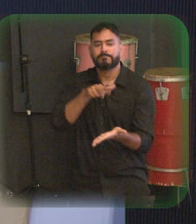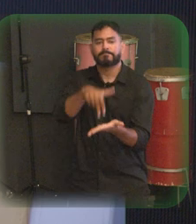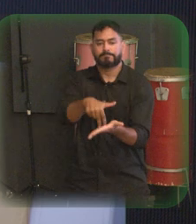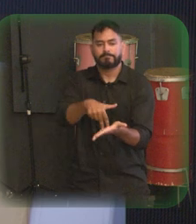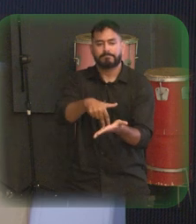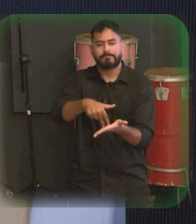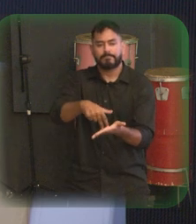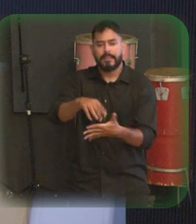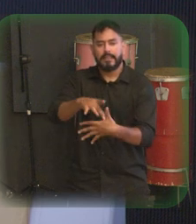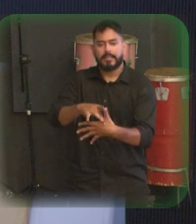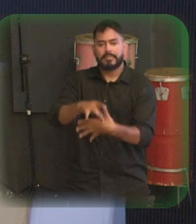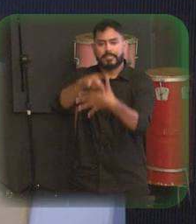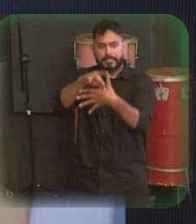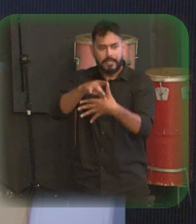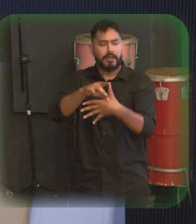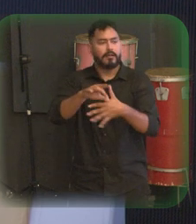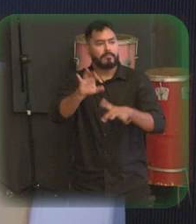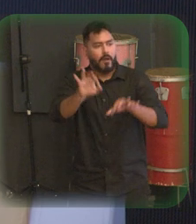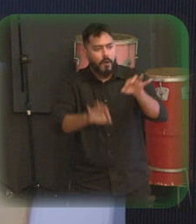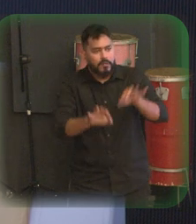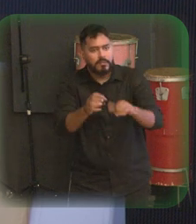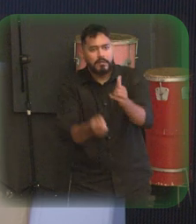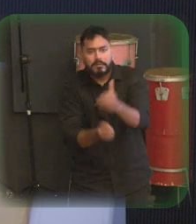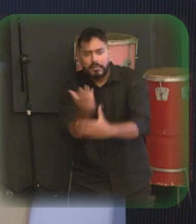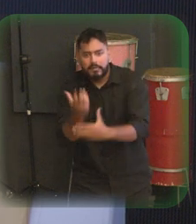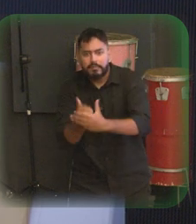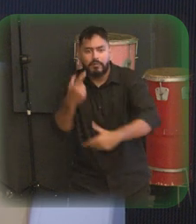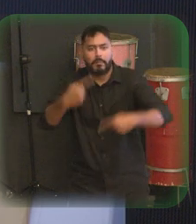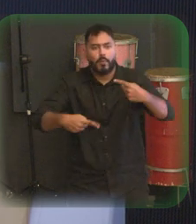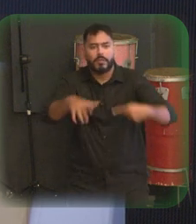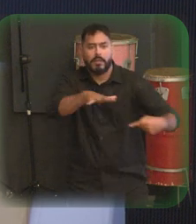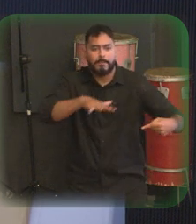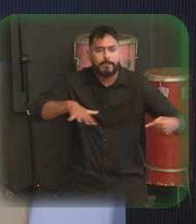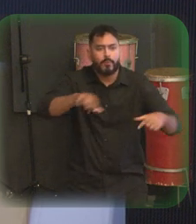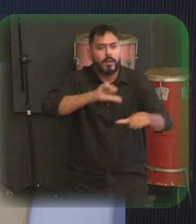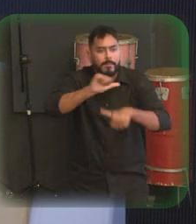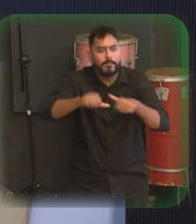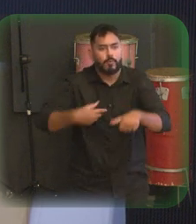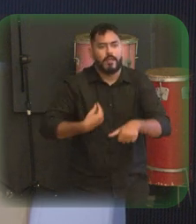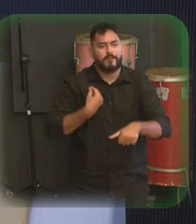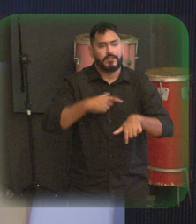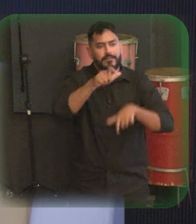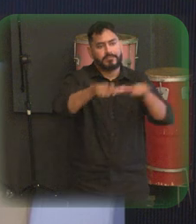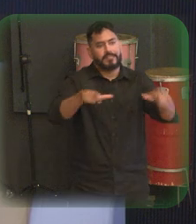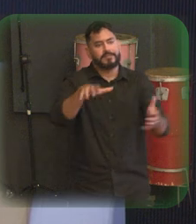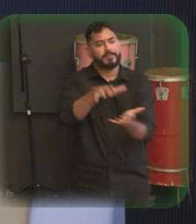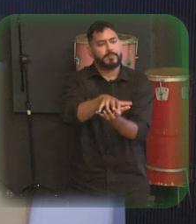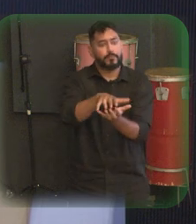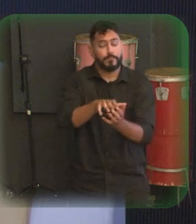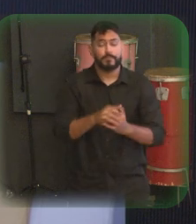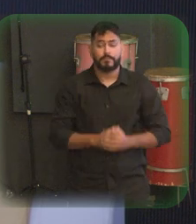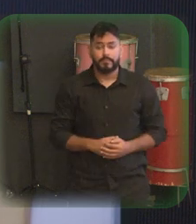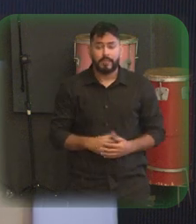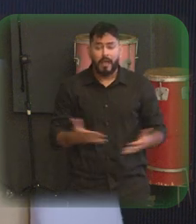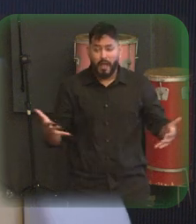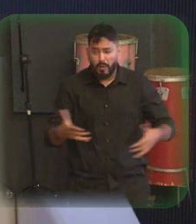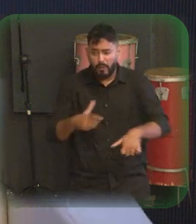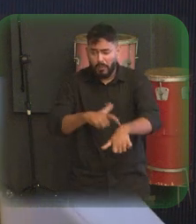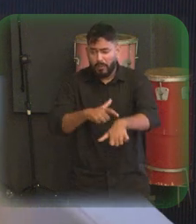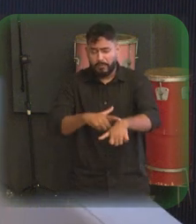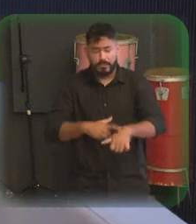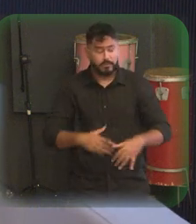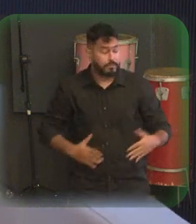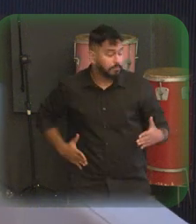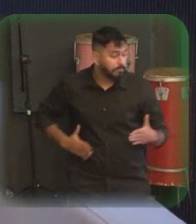liderar a construção de políticas públicas que sejam transformadoras para Pernambuco. Nós vivemos um momento muito difícil e ruim da